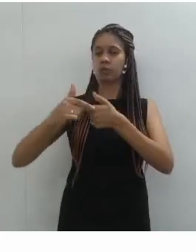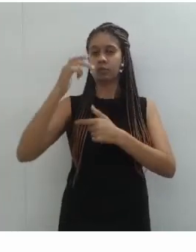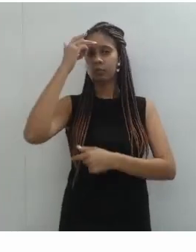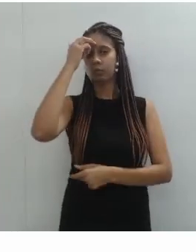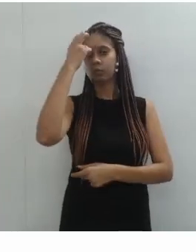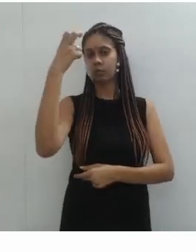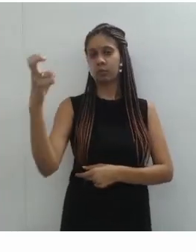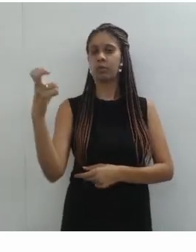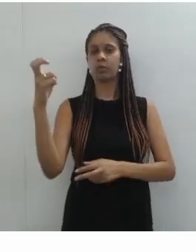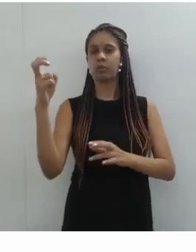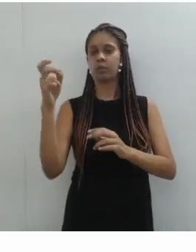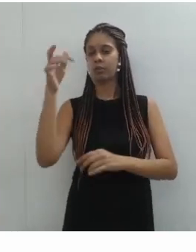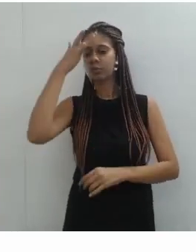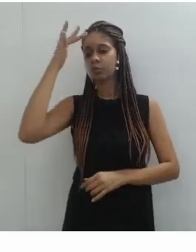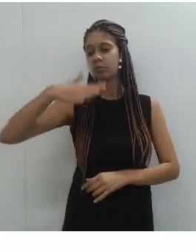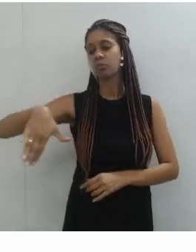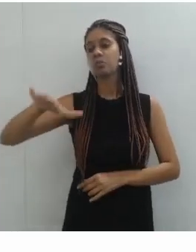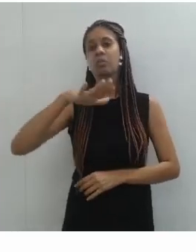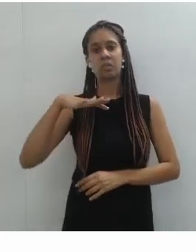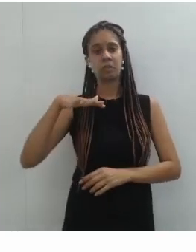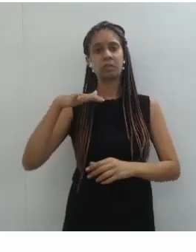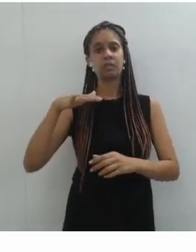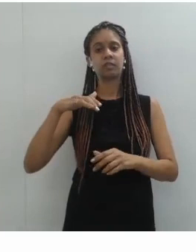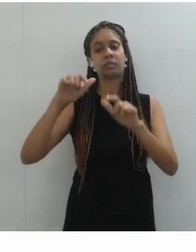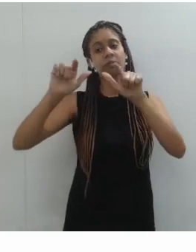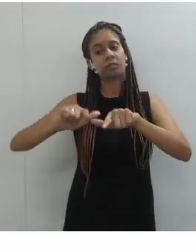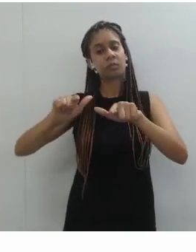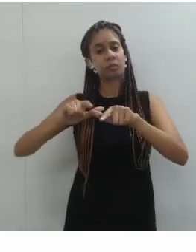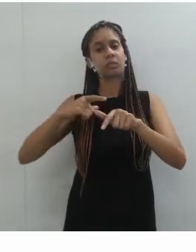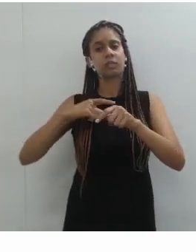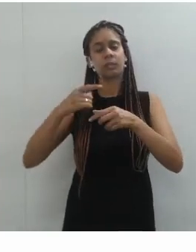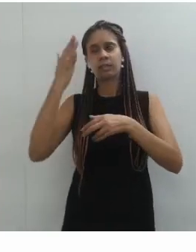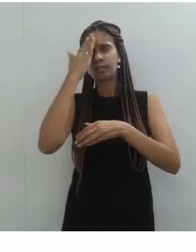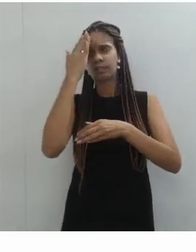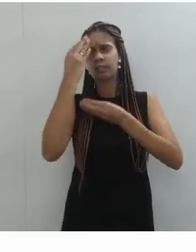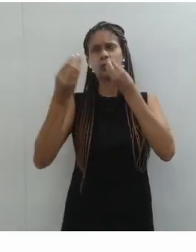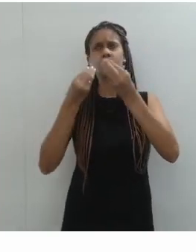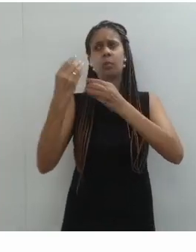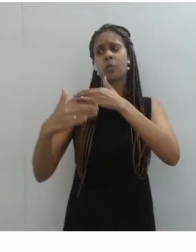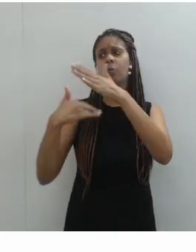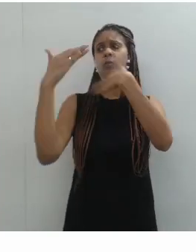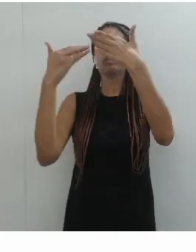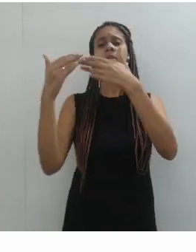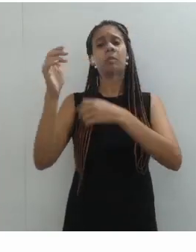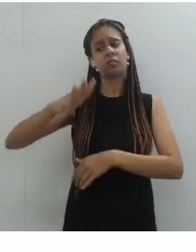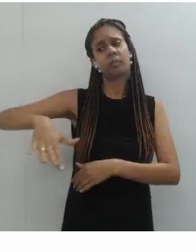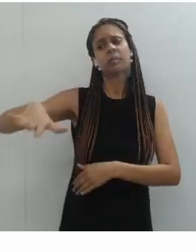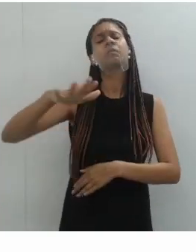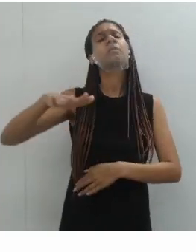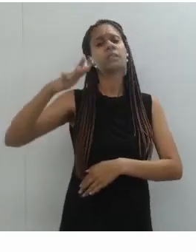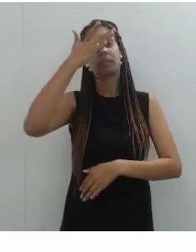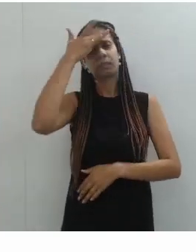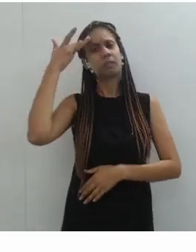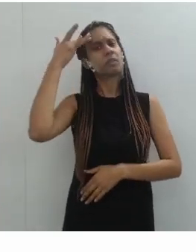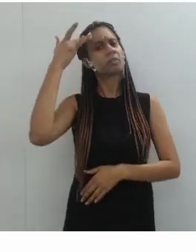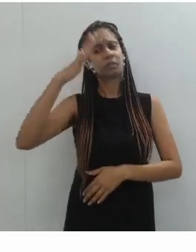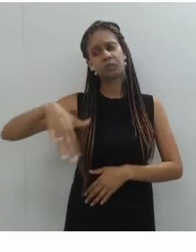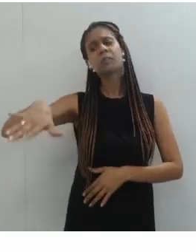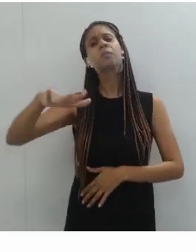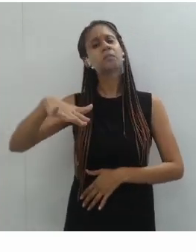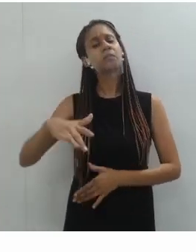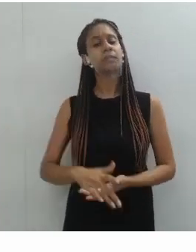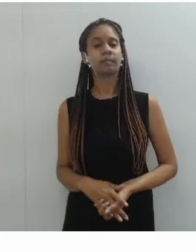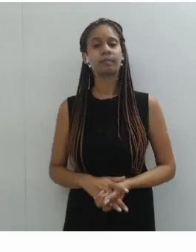o entendimento do seu processo de desenvolvimento. Olha aí, eu estudo para conhecer mais